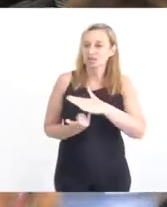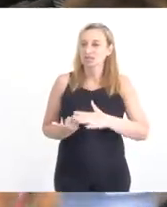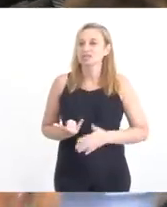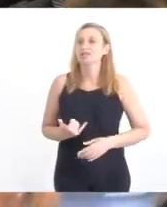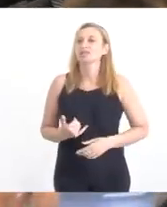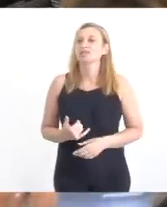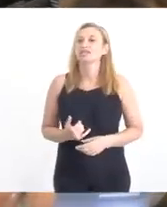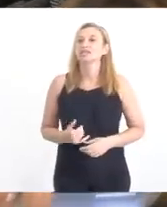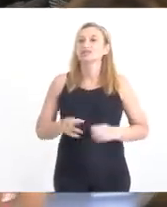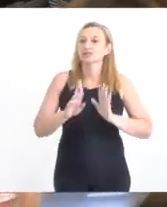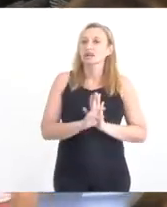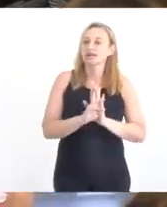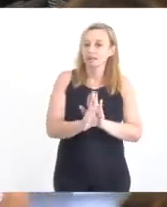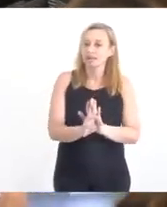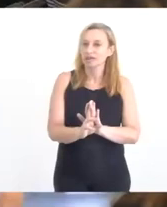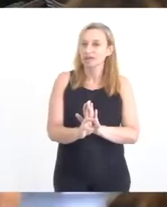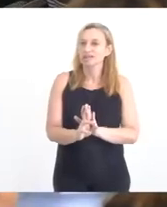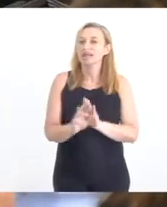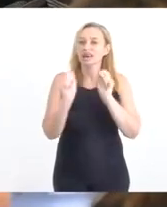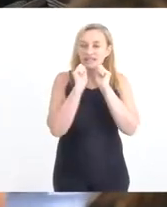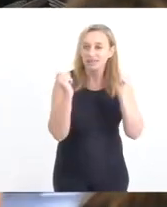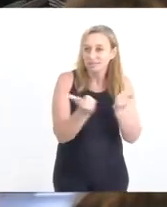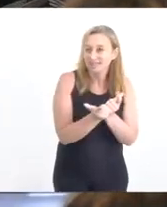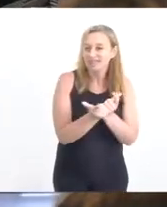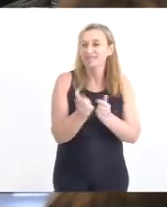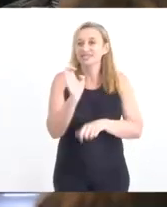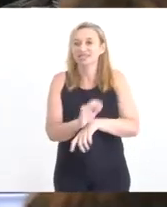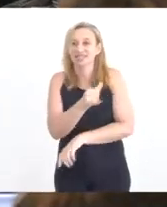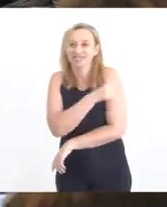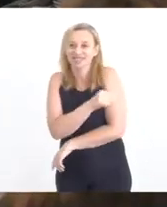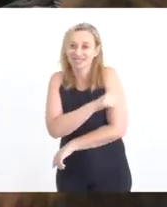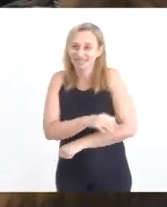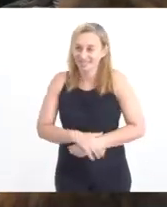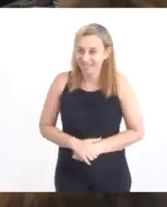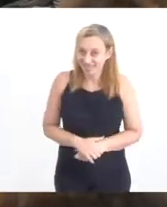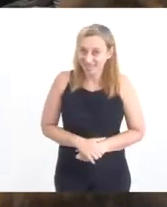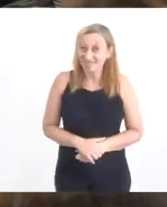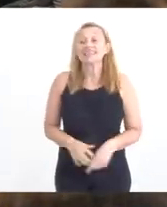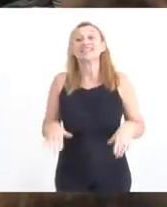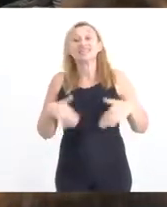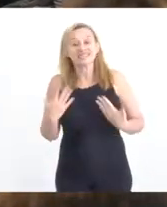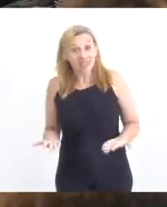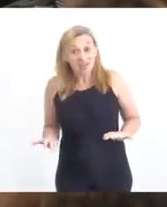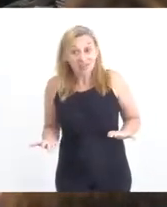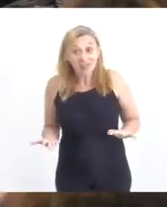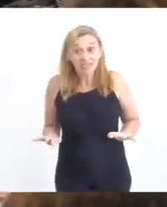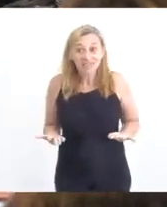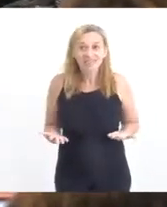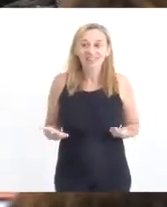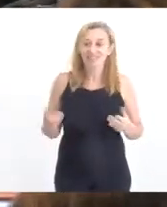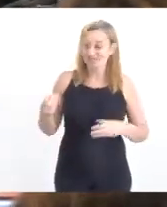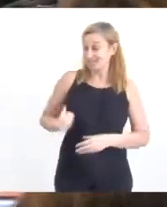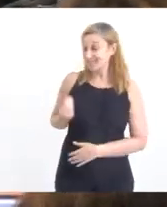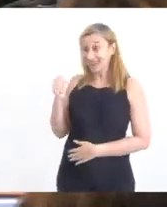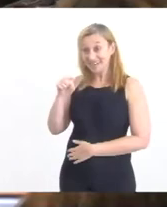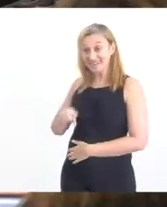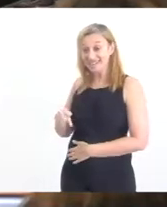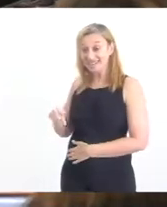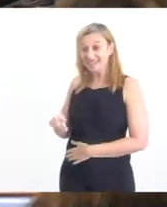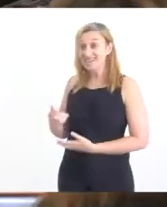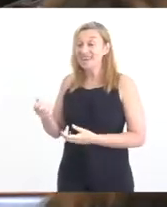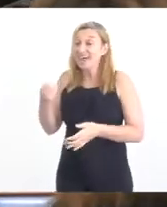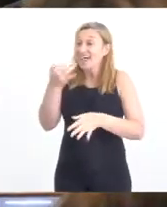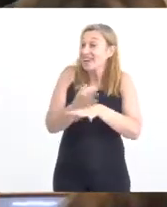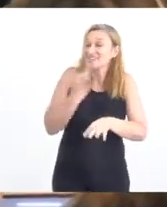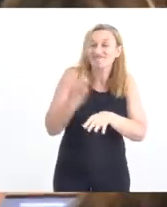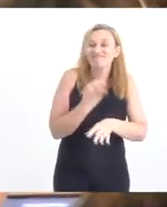que como representa a Assembleia Legislativa do Estado do Rio de Janeiro então está aqui é ocupar é